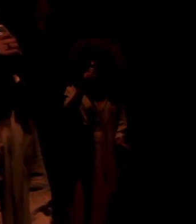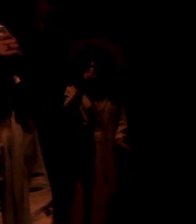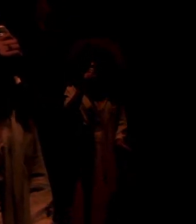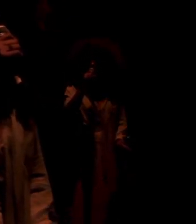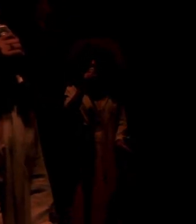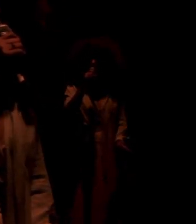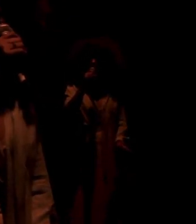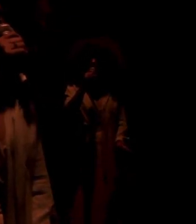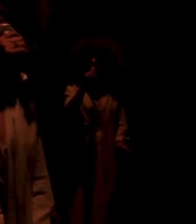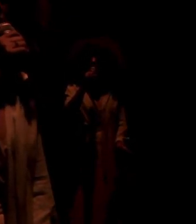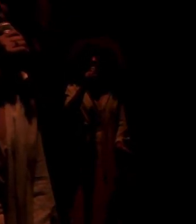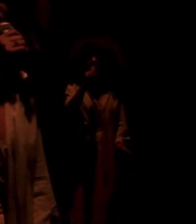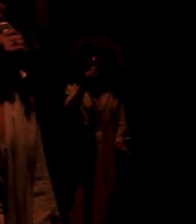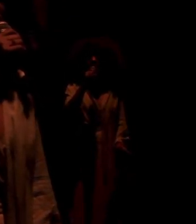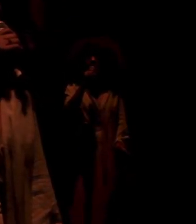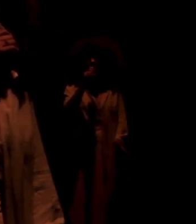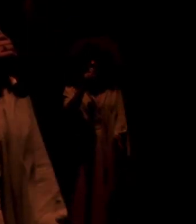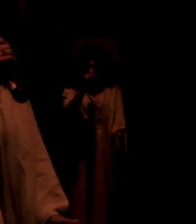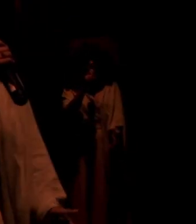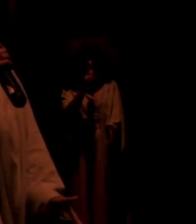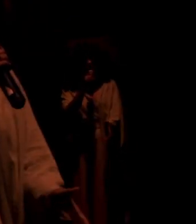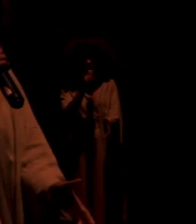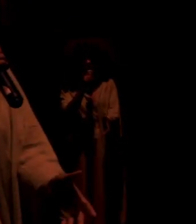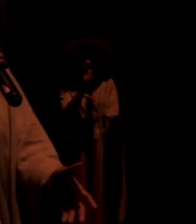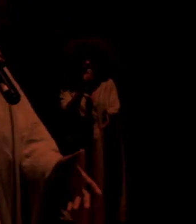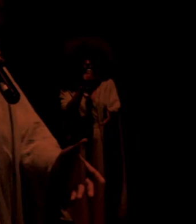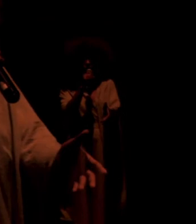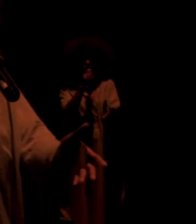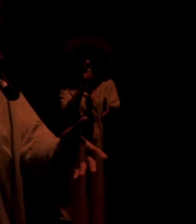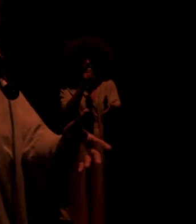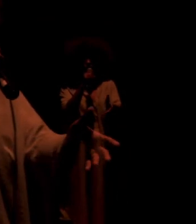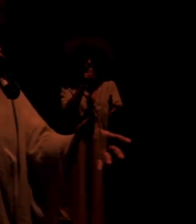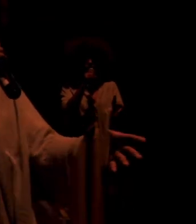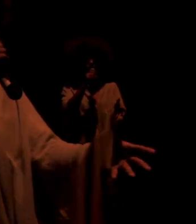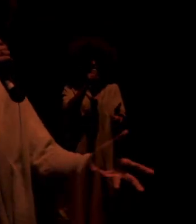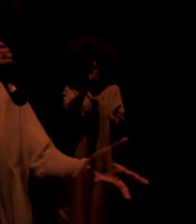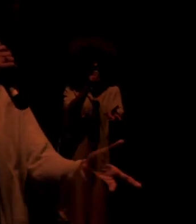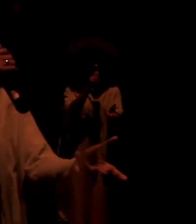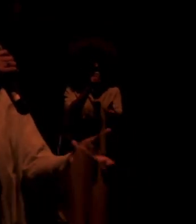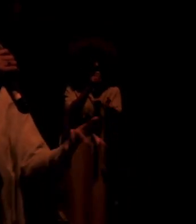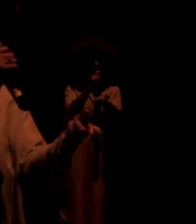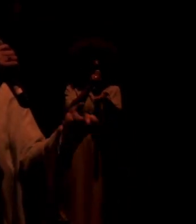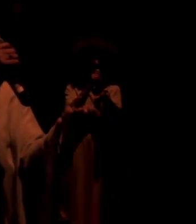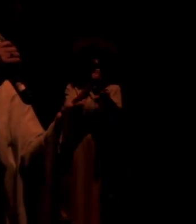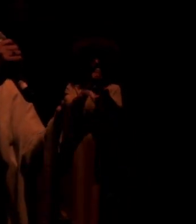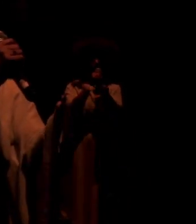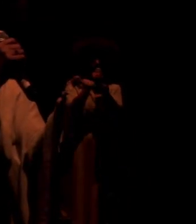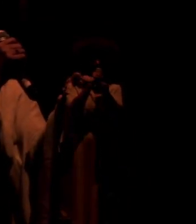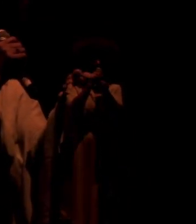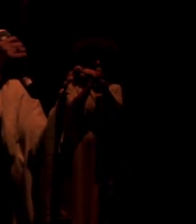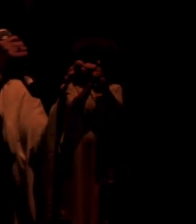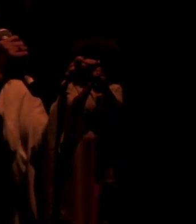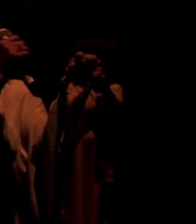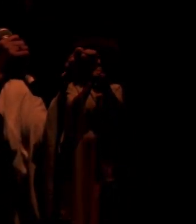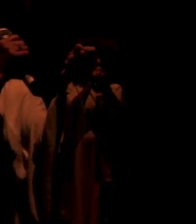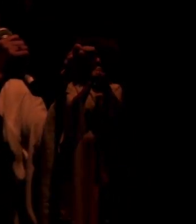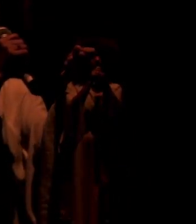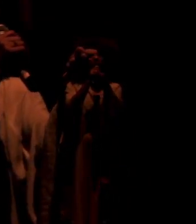não precisa sofrer, curió do olho de fogo acorrerá você.